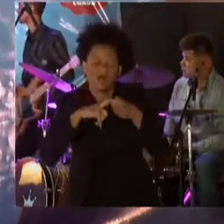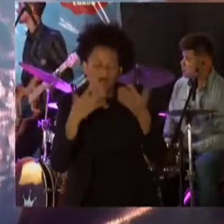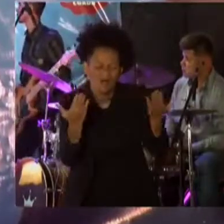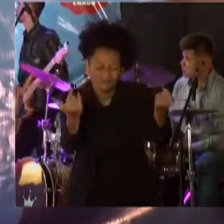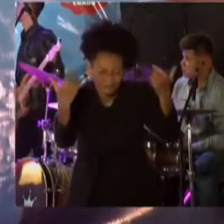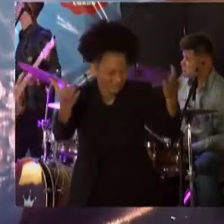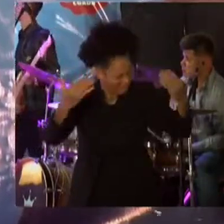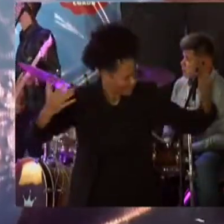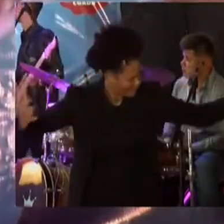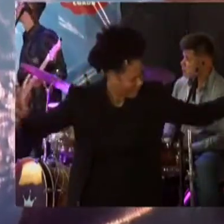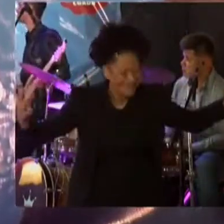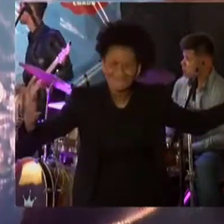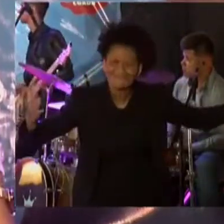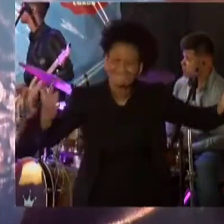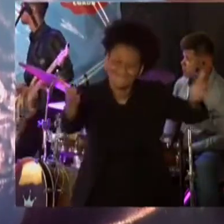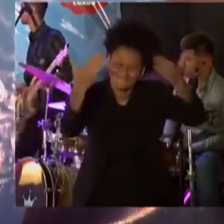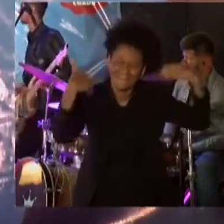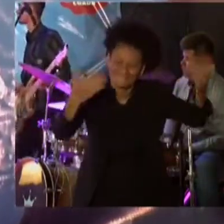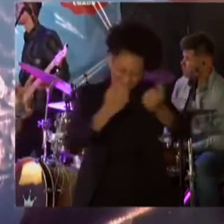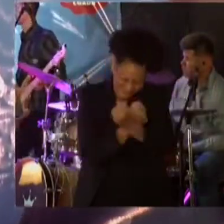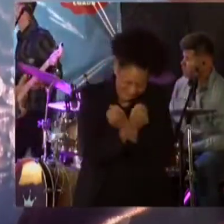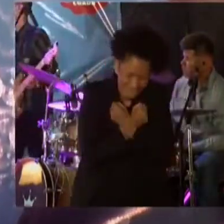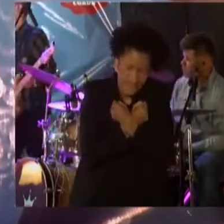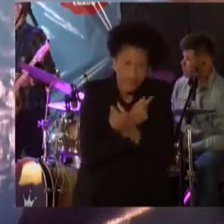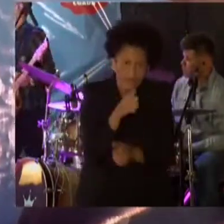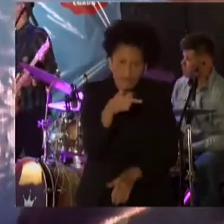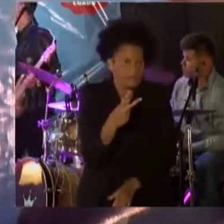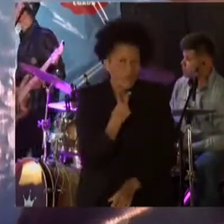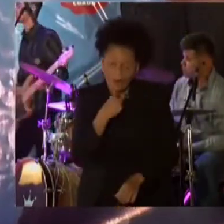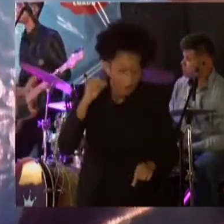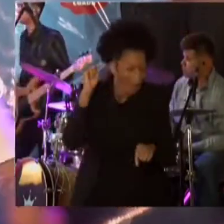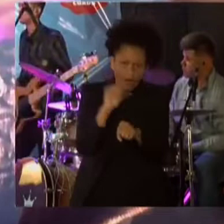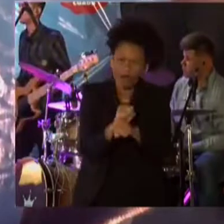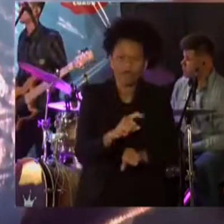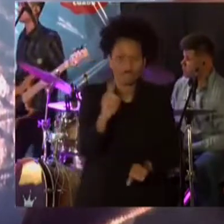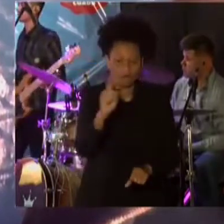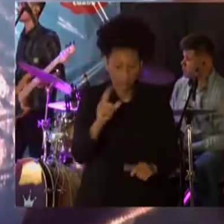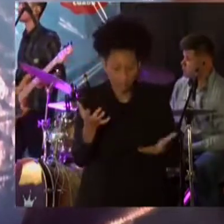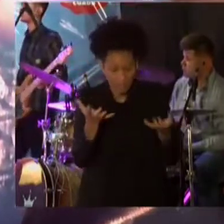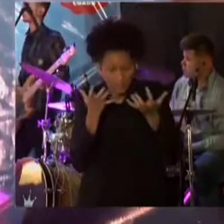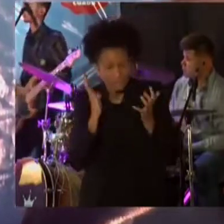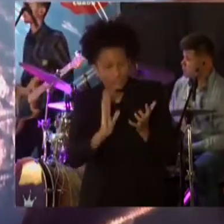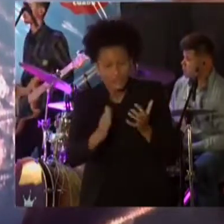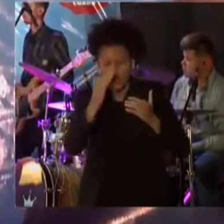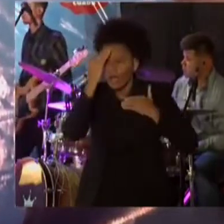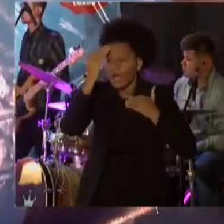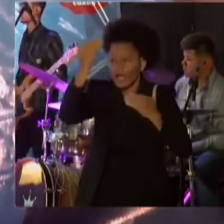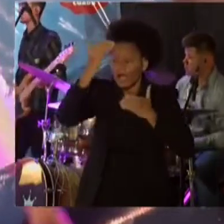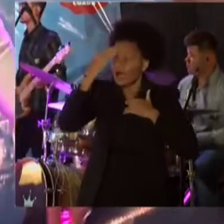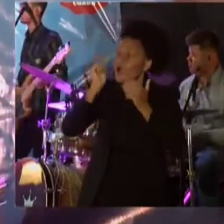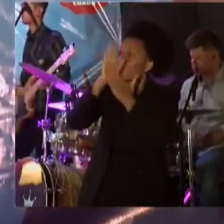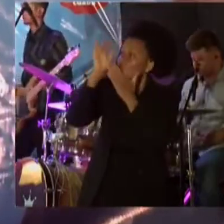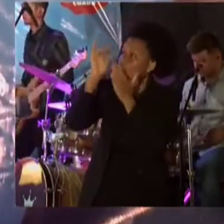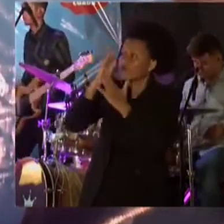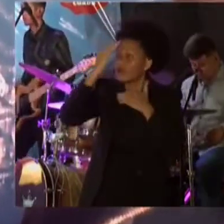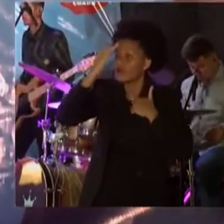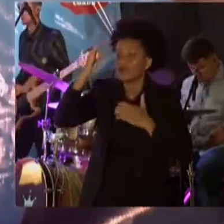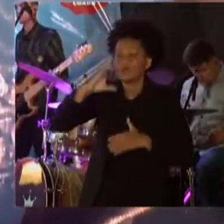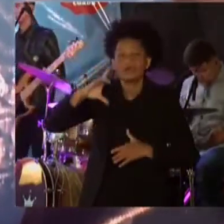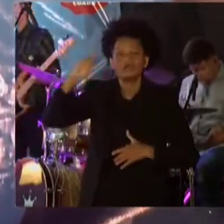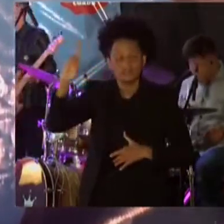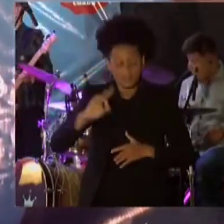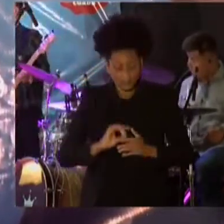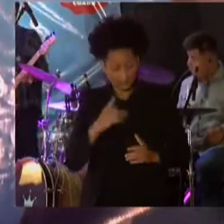braços abertos. Aleluia. Você não pode parar. Eu aqui já quero agradecer, louvar a Deus pela vida da